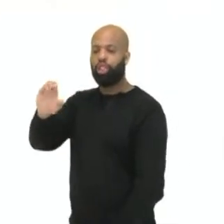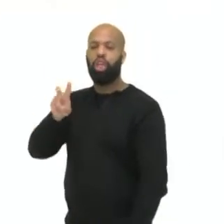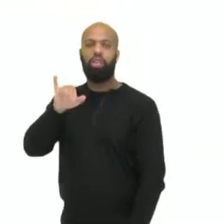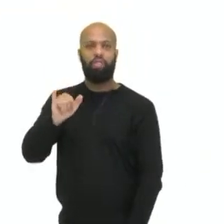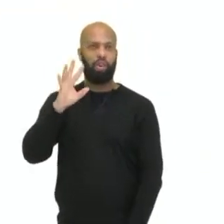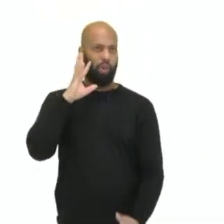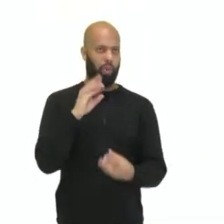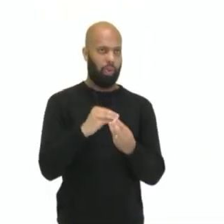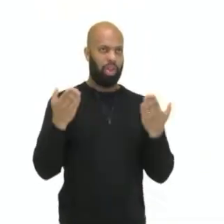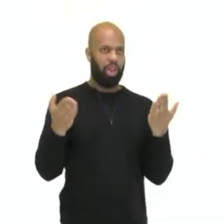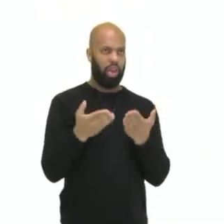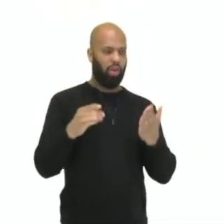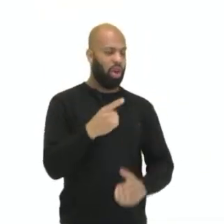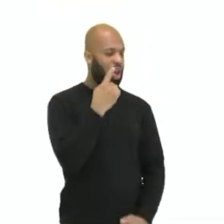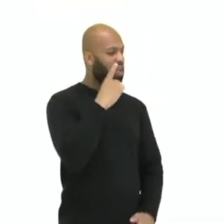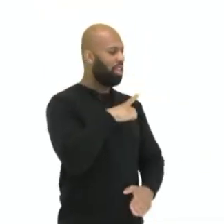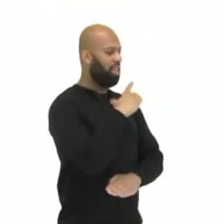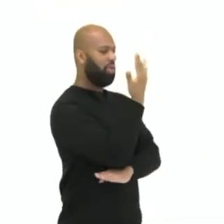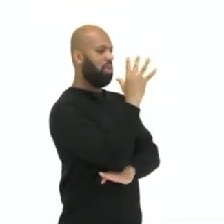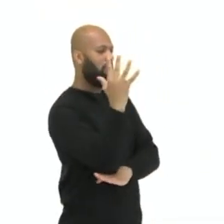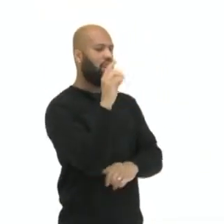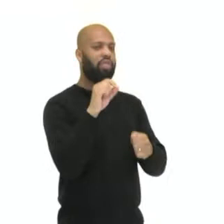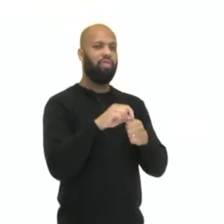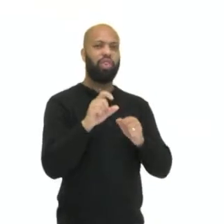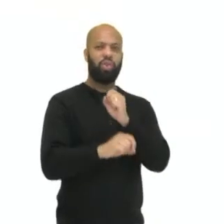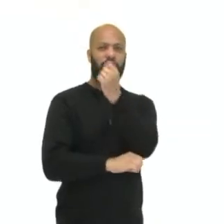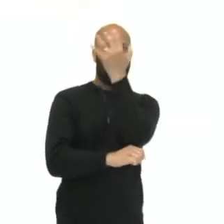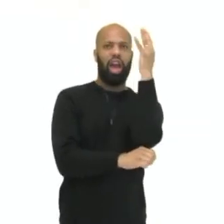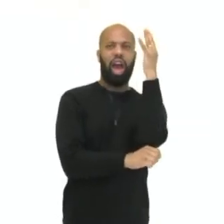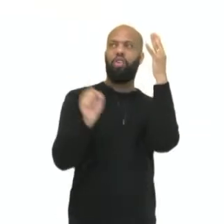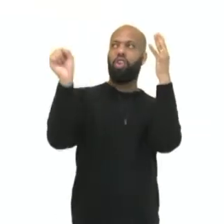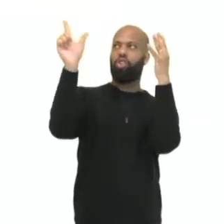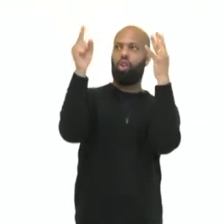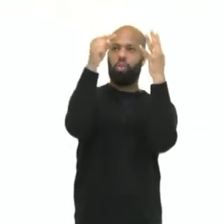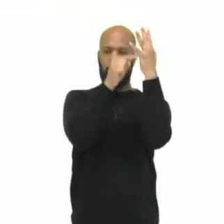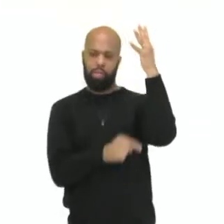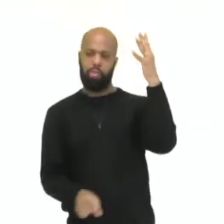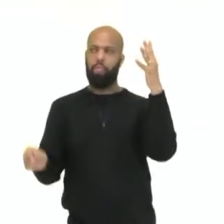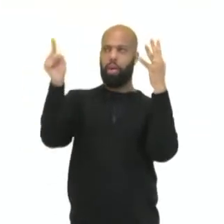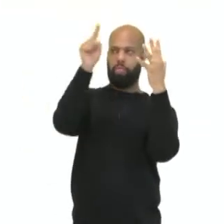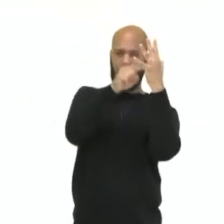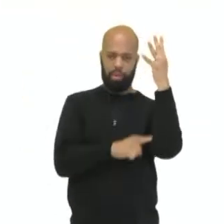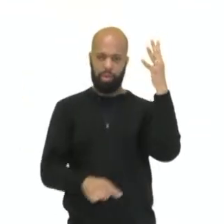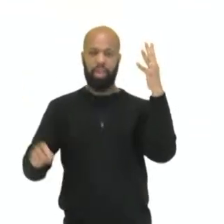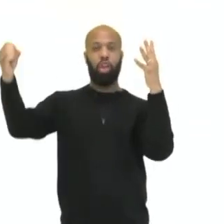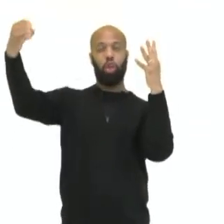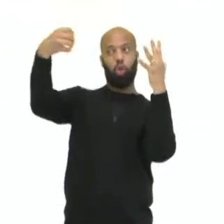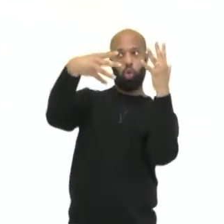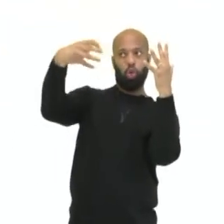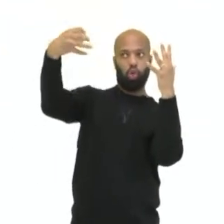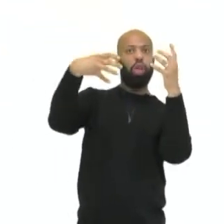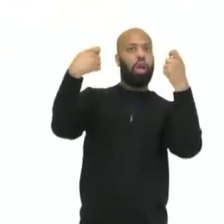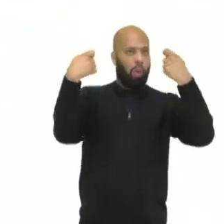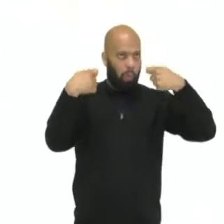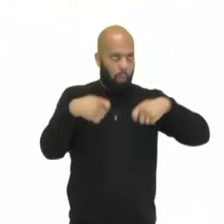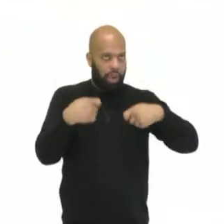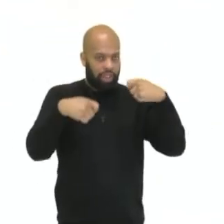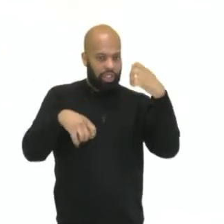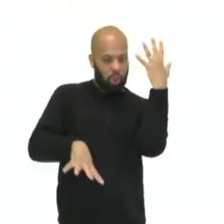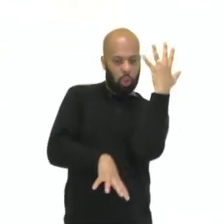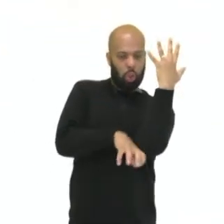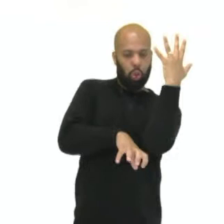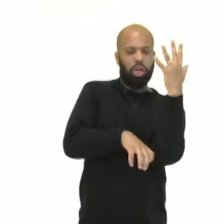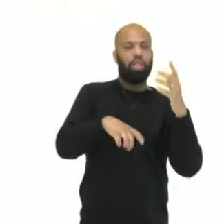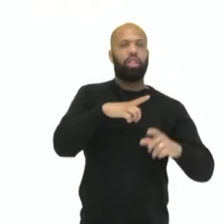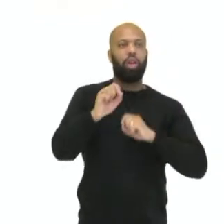temos aqui? Uma arvorezinha fazendo fotossíntese. Para isso ela vai precisar da iluminação, seja da luz do sol, tá? E obtém